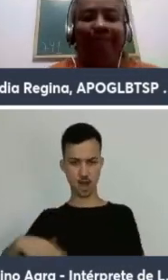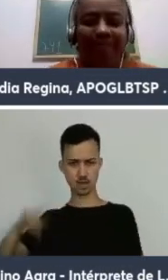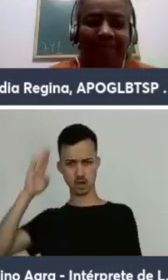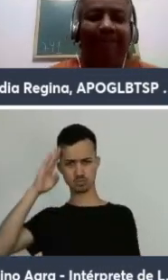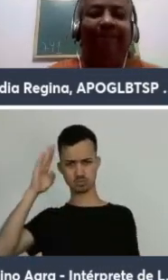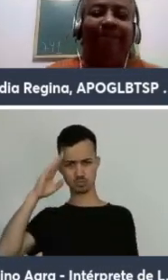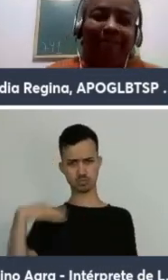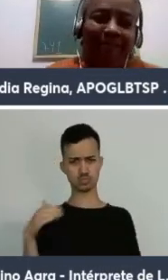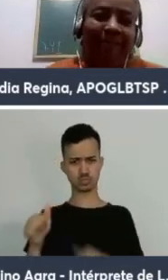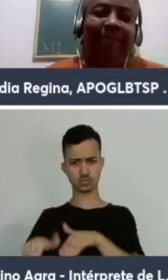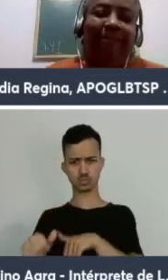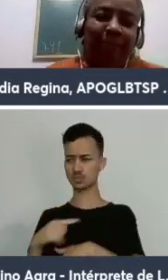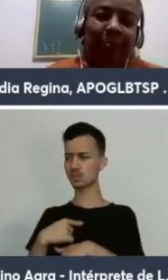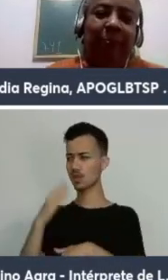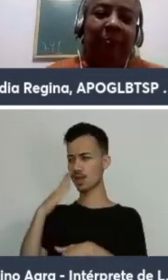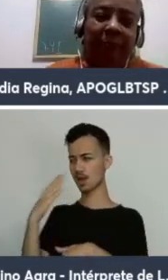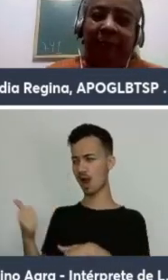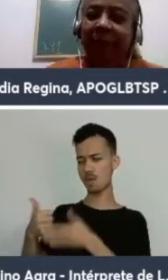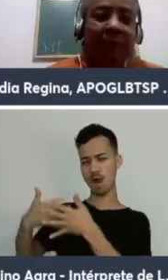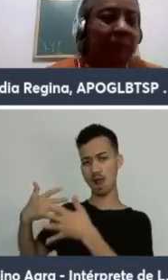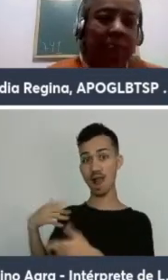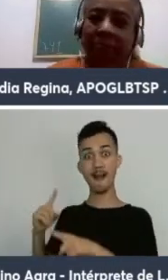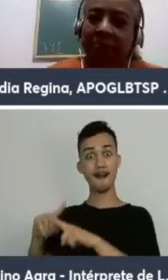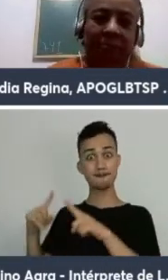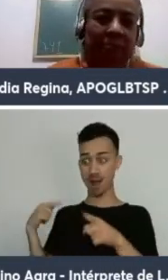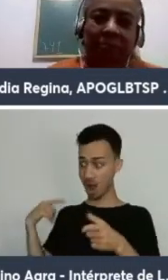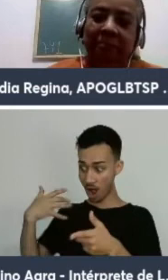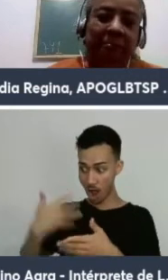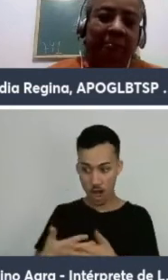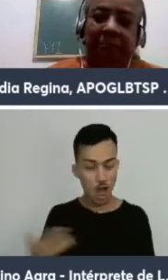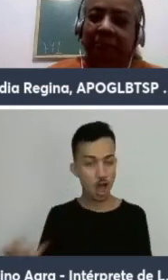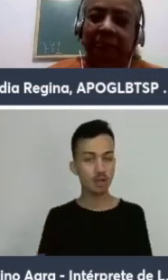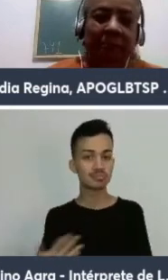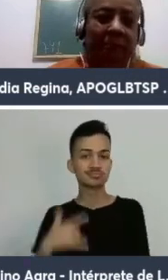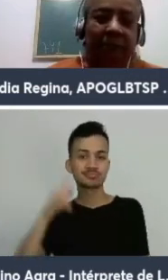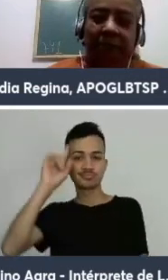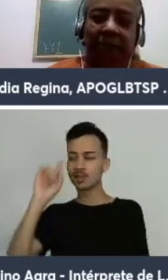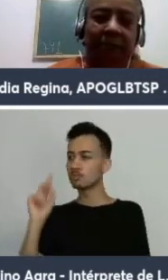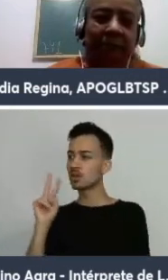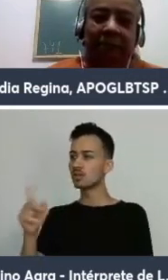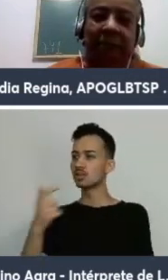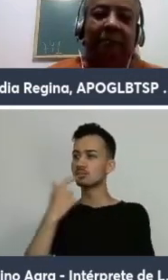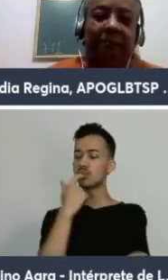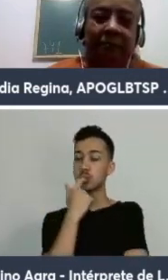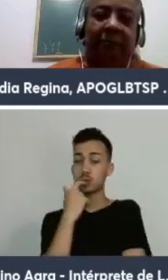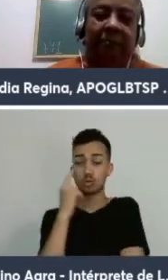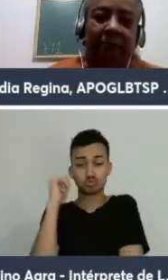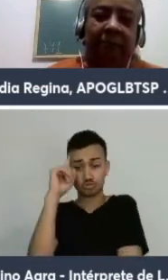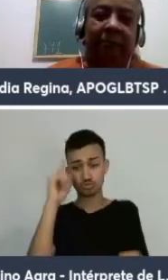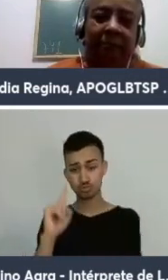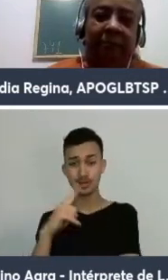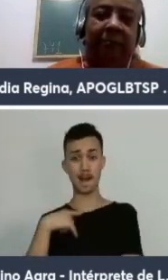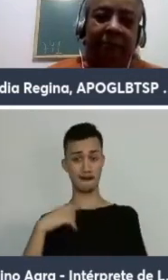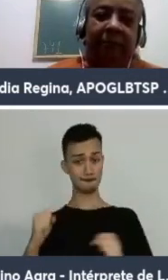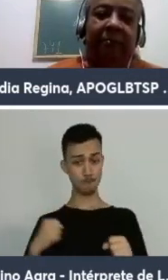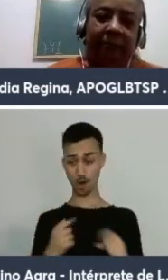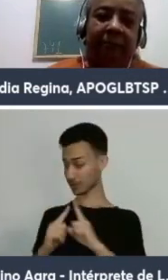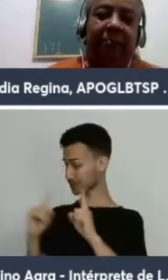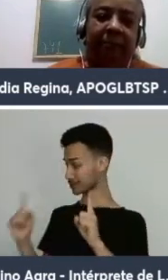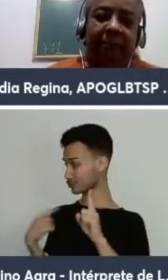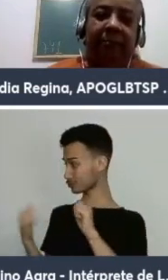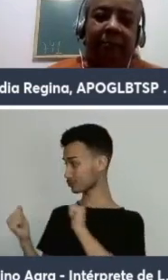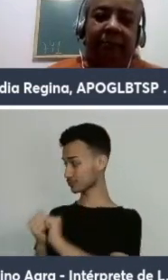E hoje não, hoje a gente não identifica o inimigo, né? O inimigo pode estar aqui do seu lado,